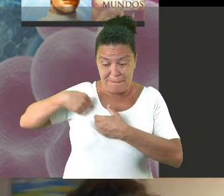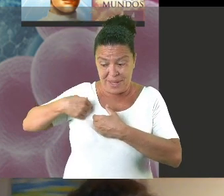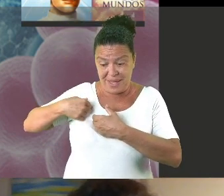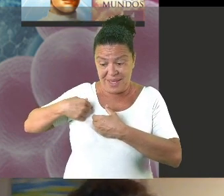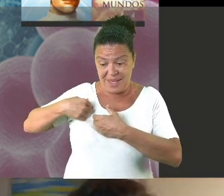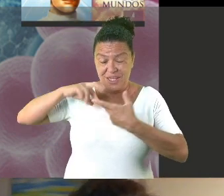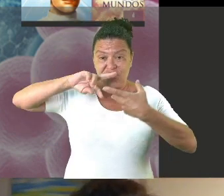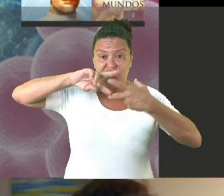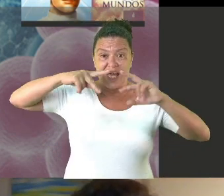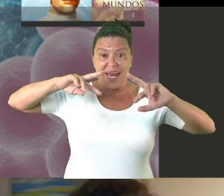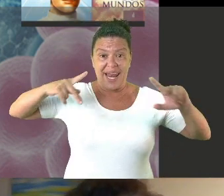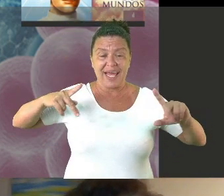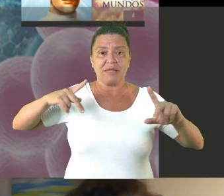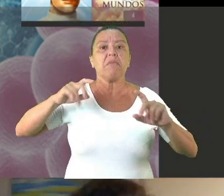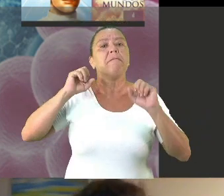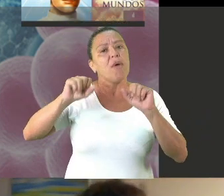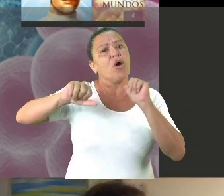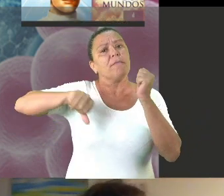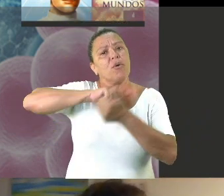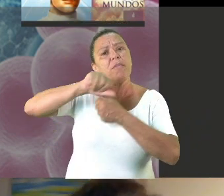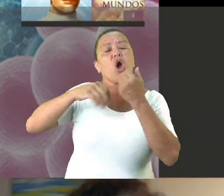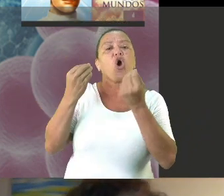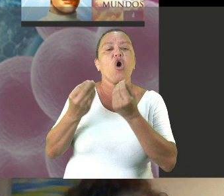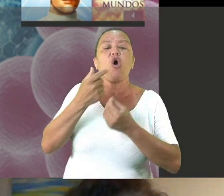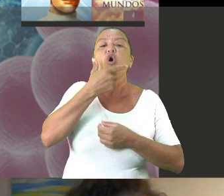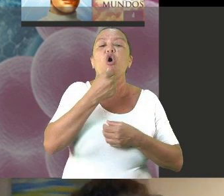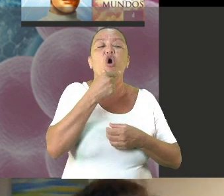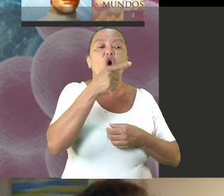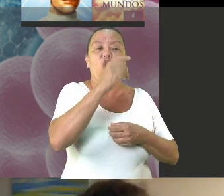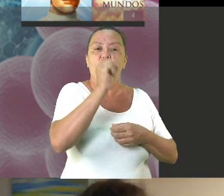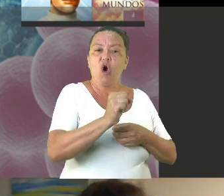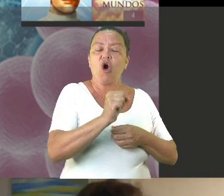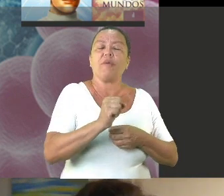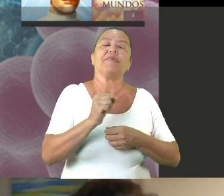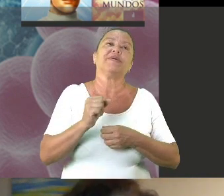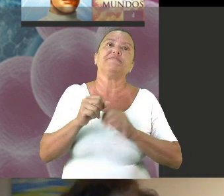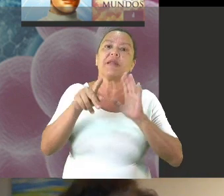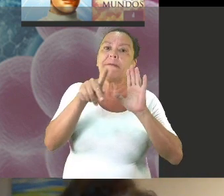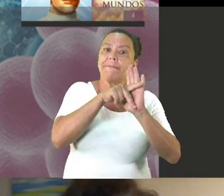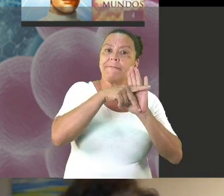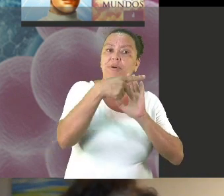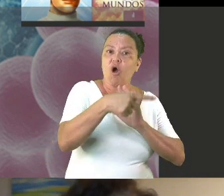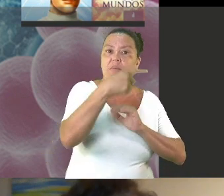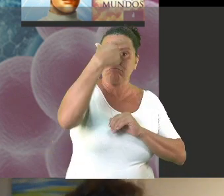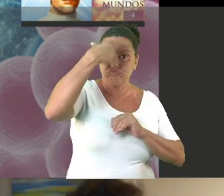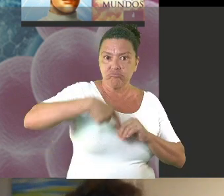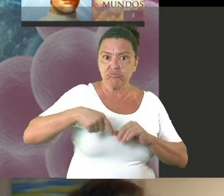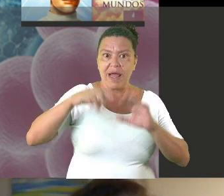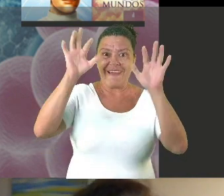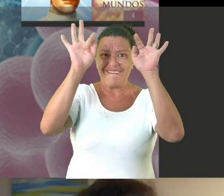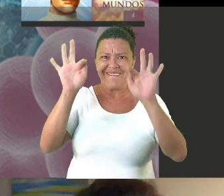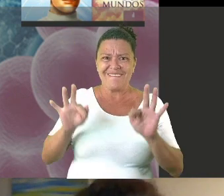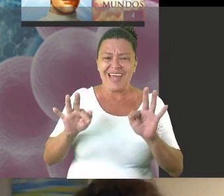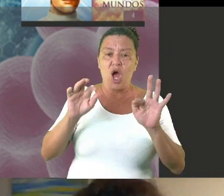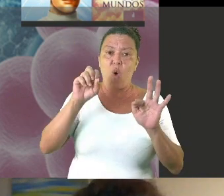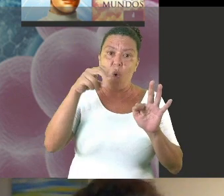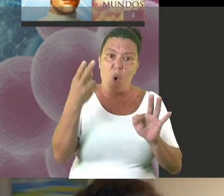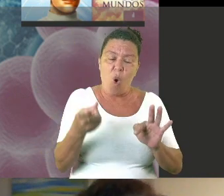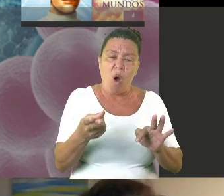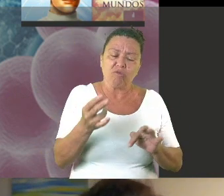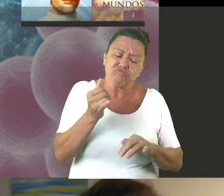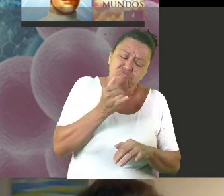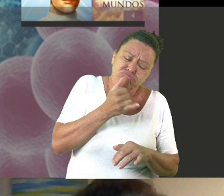que interessante. Ele diz assim: o homem pode, pela própria conduta feliz ou